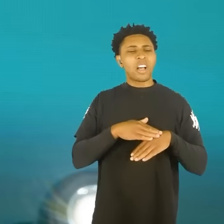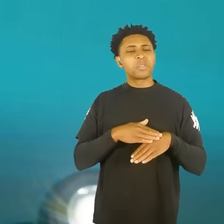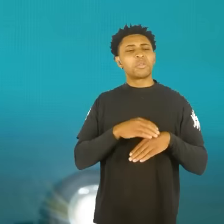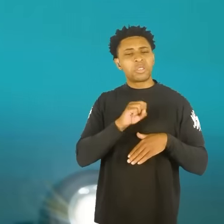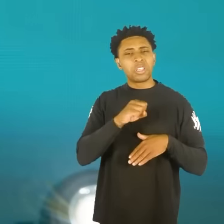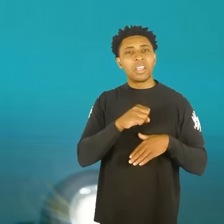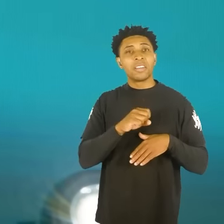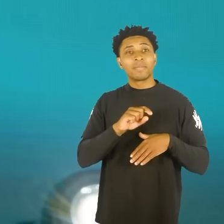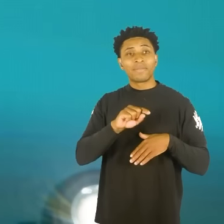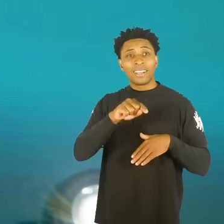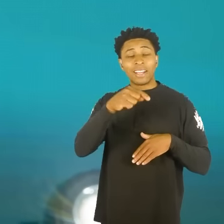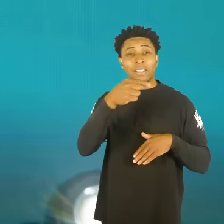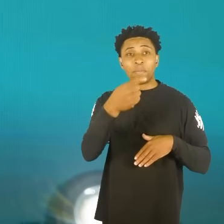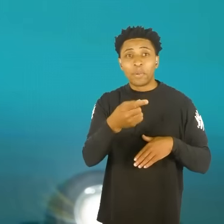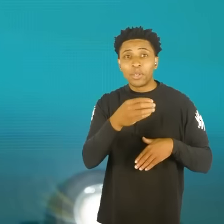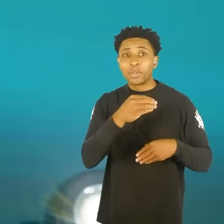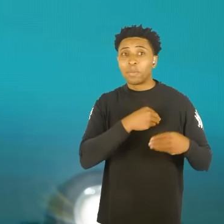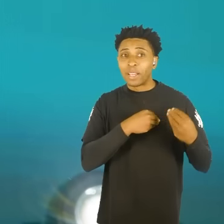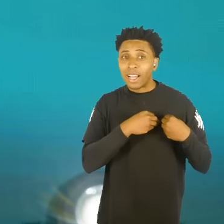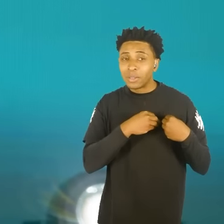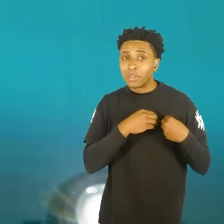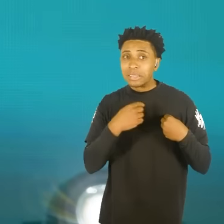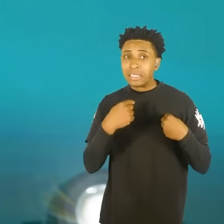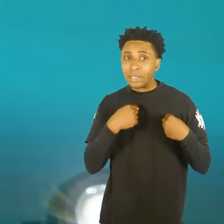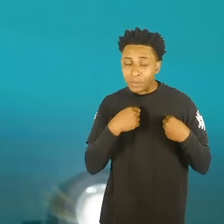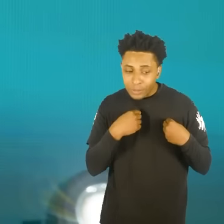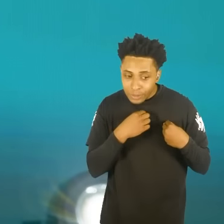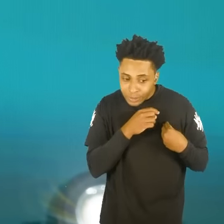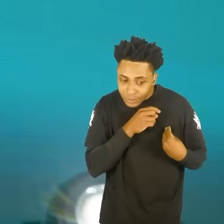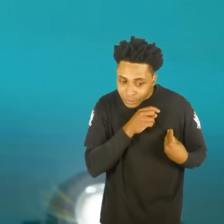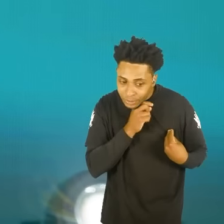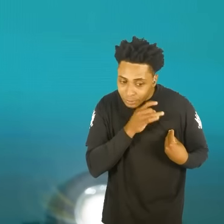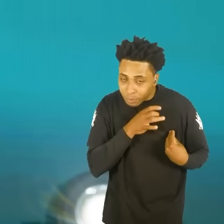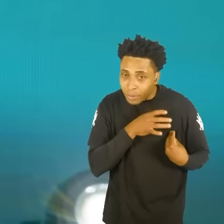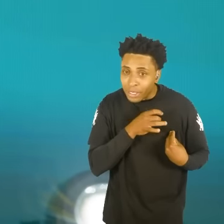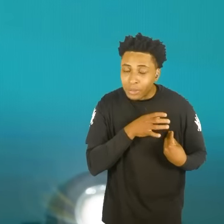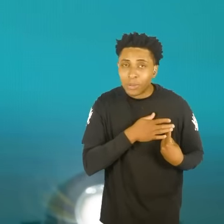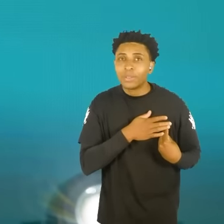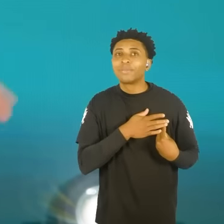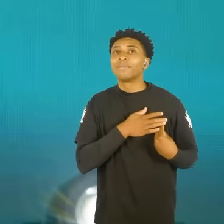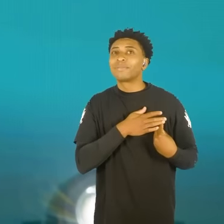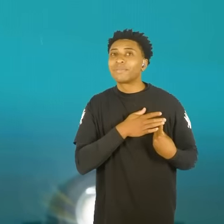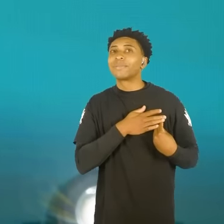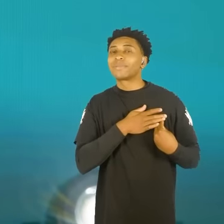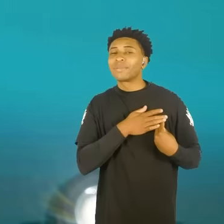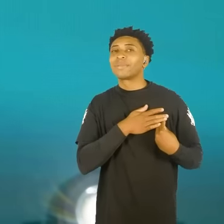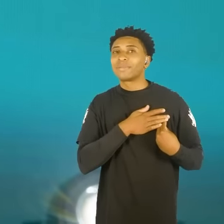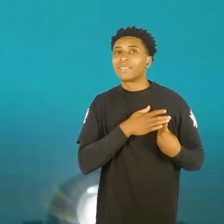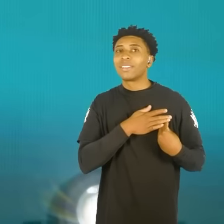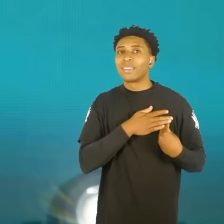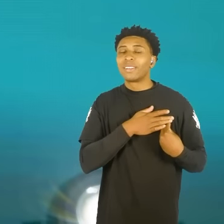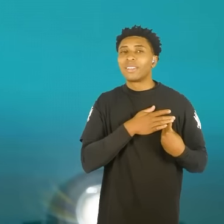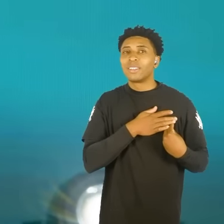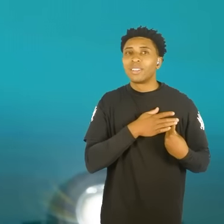vida, mas depois que praticamos o pecado, ficamos medrosos. Colocamos o rabinho entre as pernas, e eu não sei, porque é exatamente